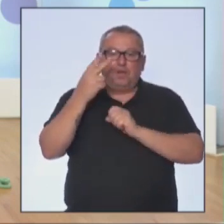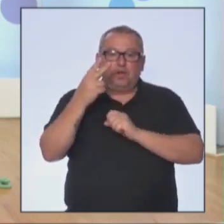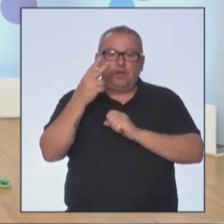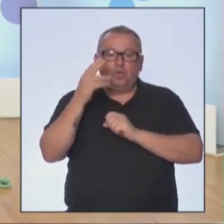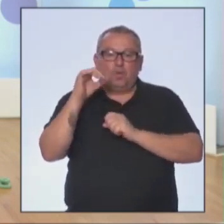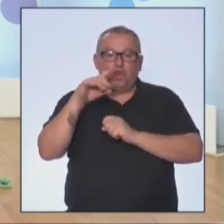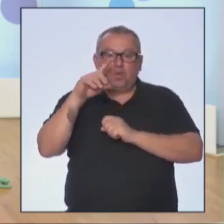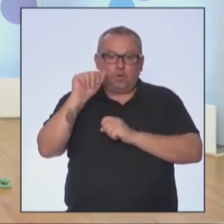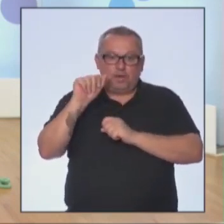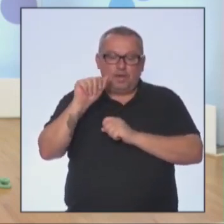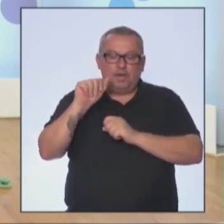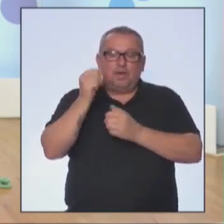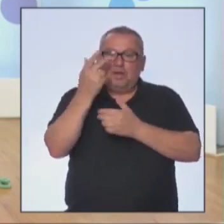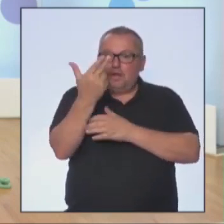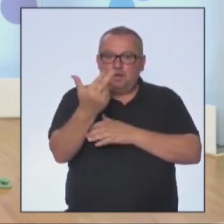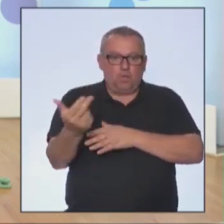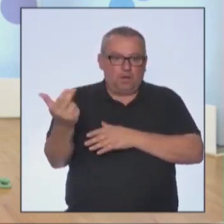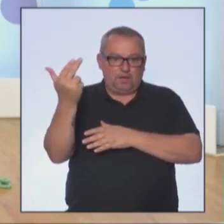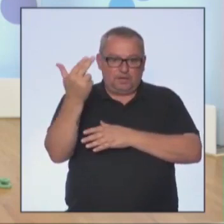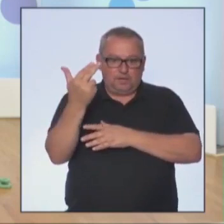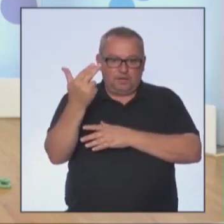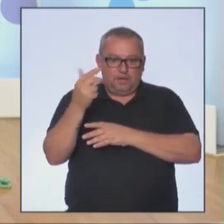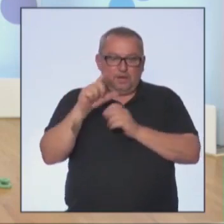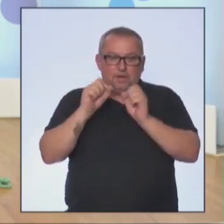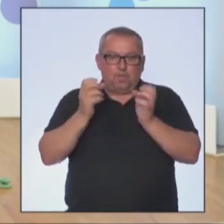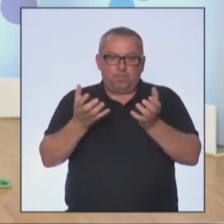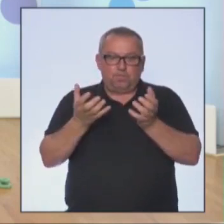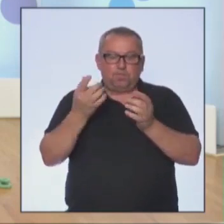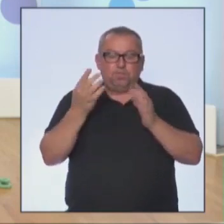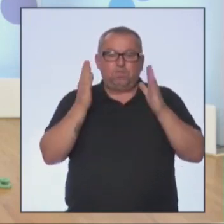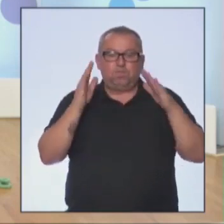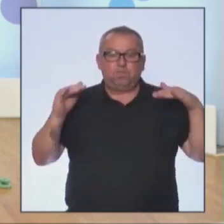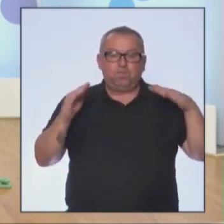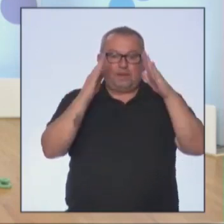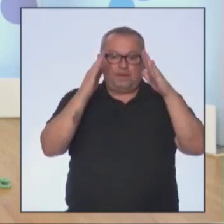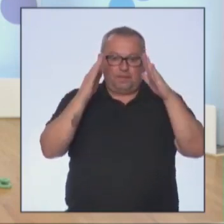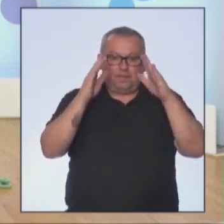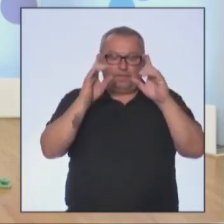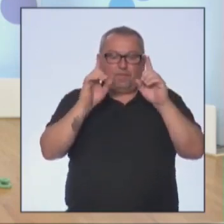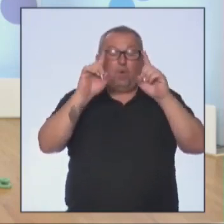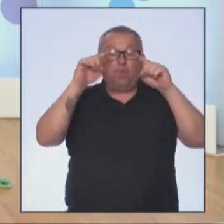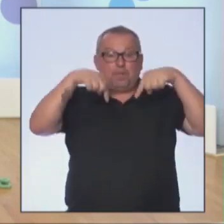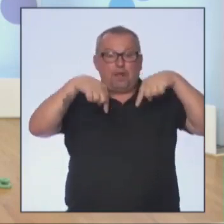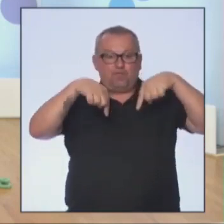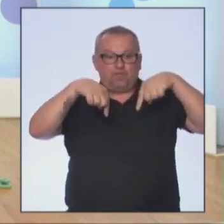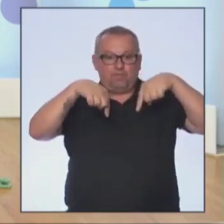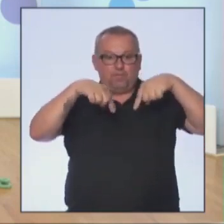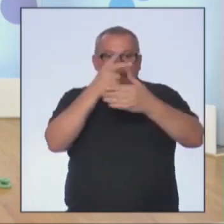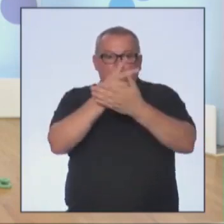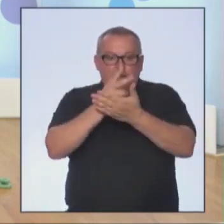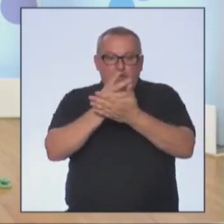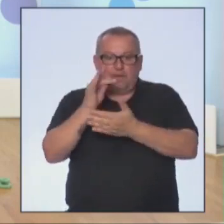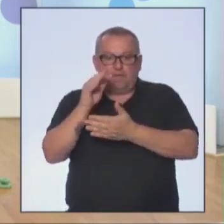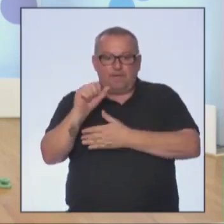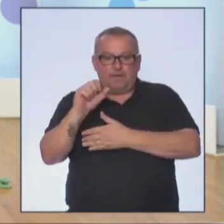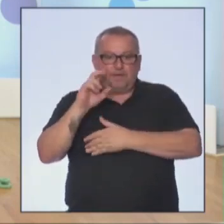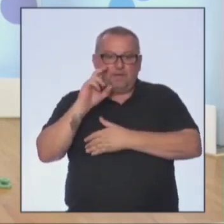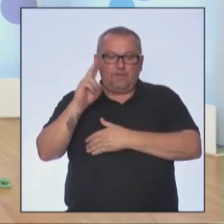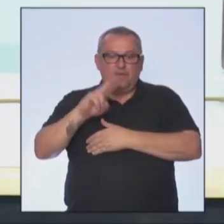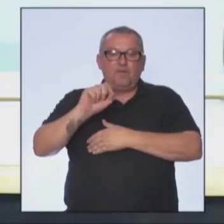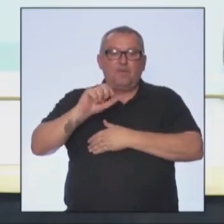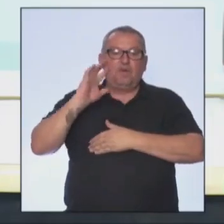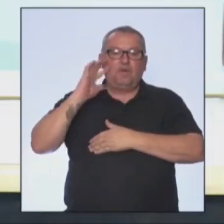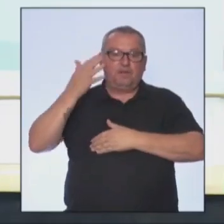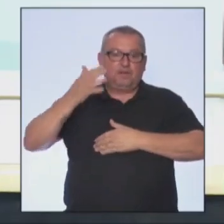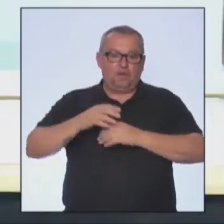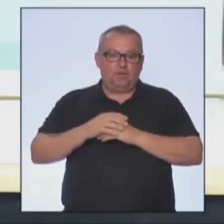mesma fase. Ou seja, as duas ondas elas estão para cima ou as duas ondas elas estão para baixo. Mesma fase. E vou tocar e vou ver o que vai